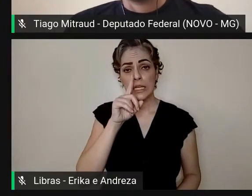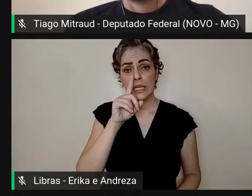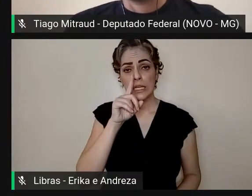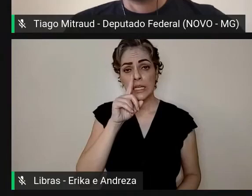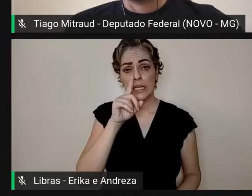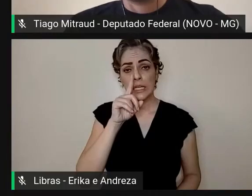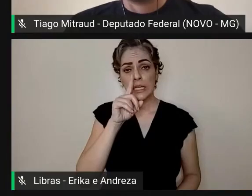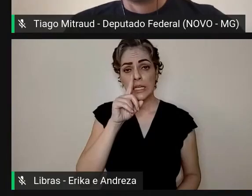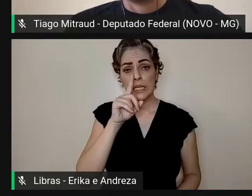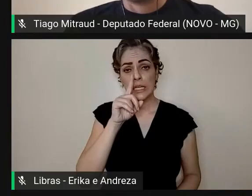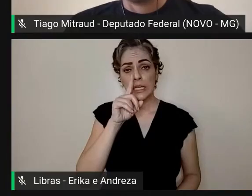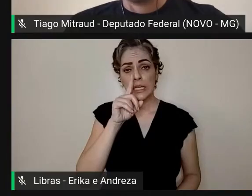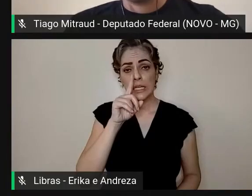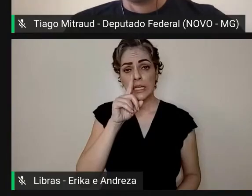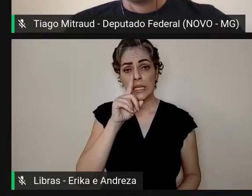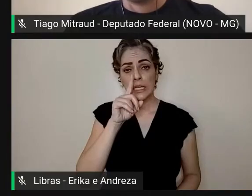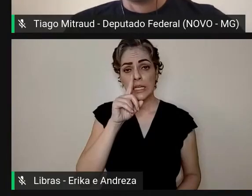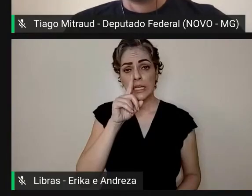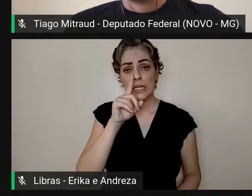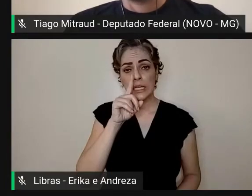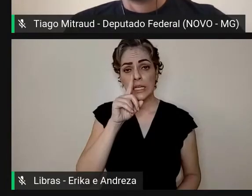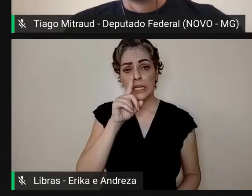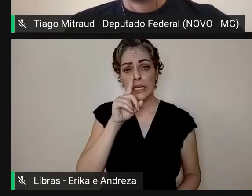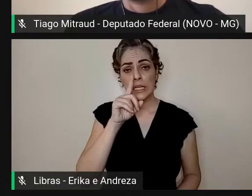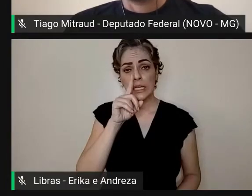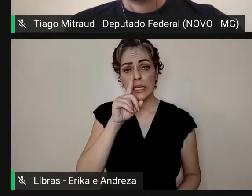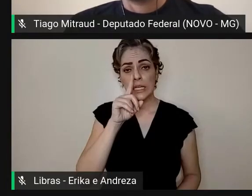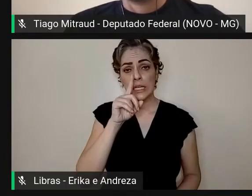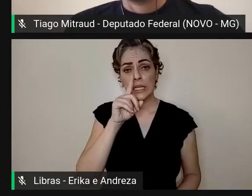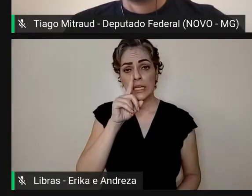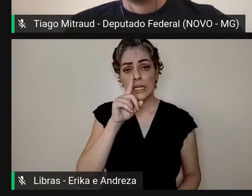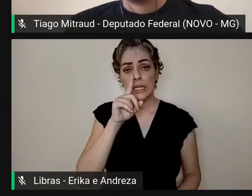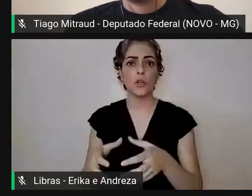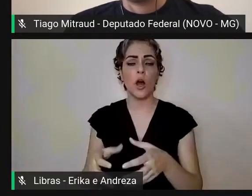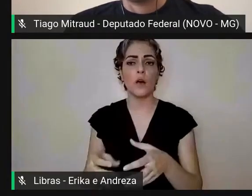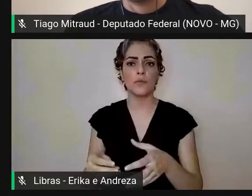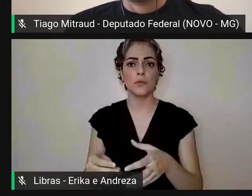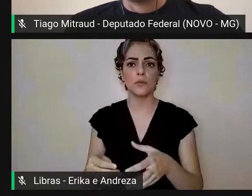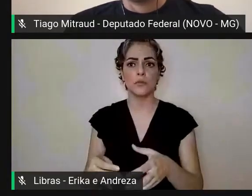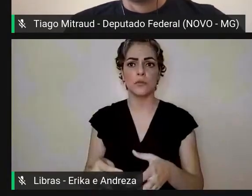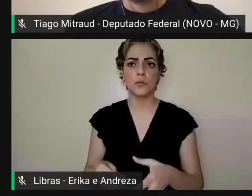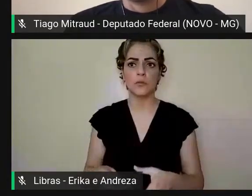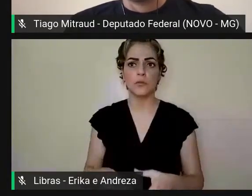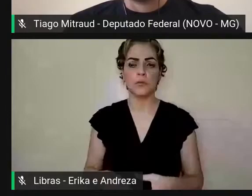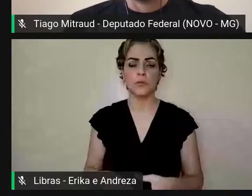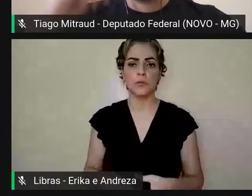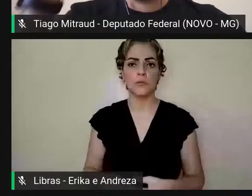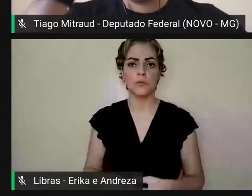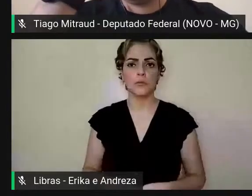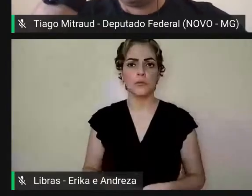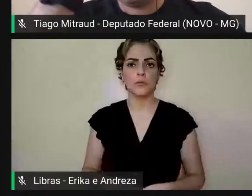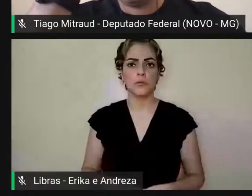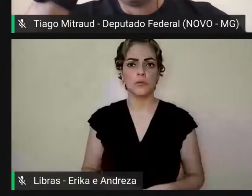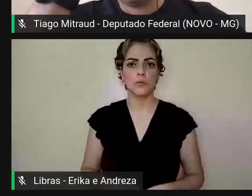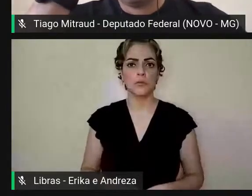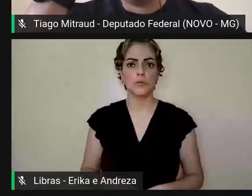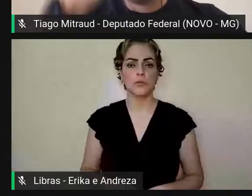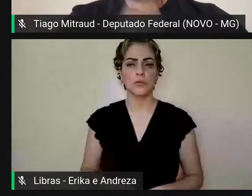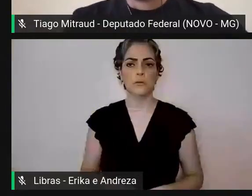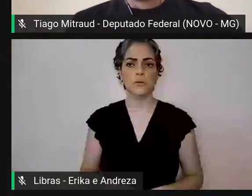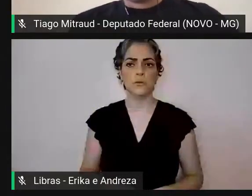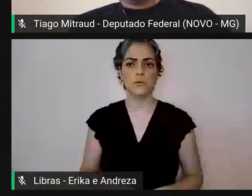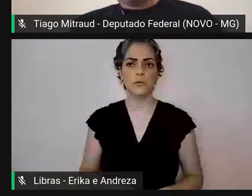organizados acabem pressionando o Congresso Nacional para serem